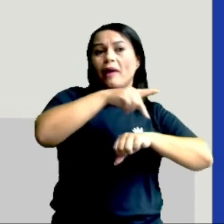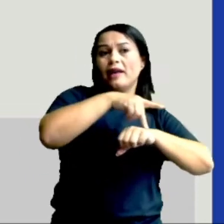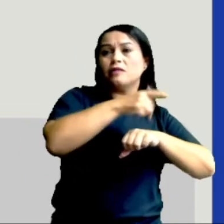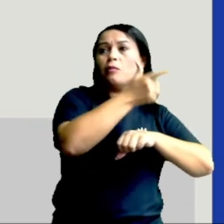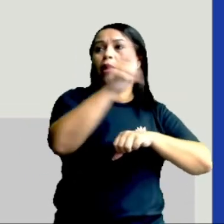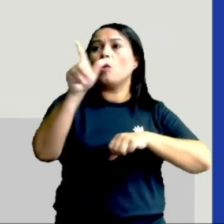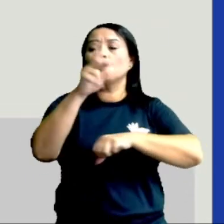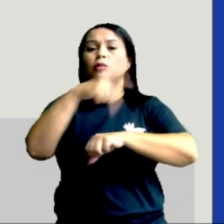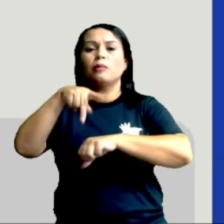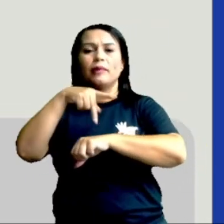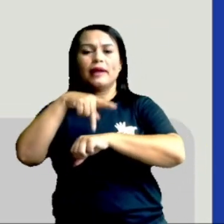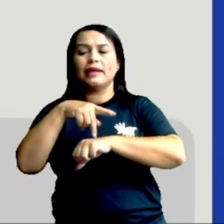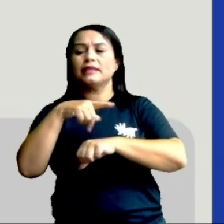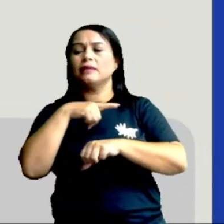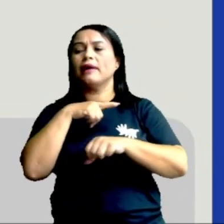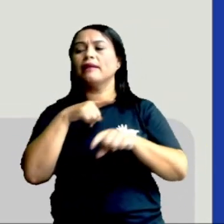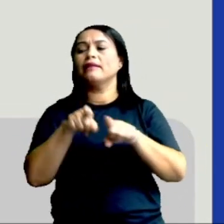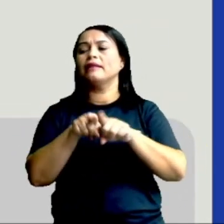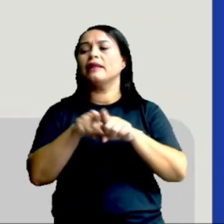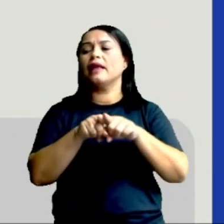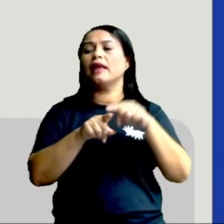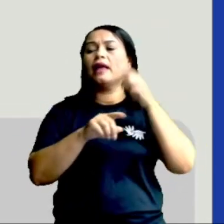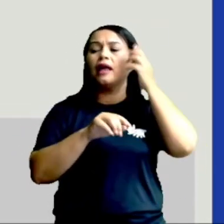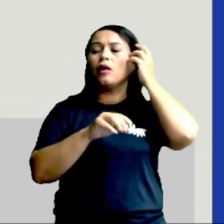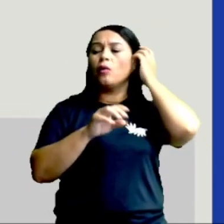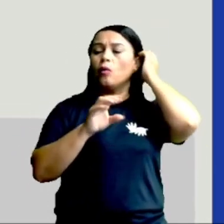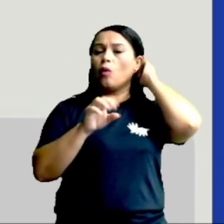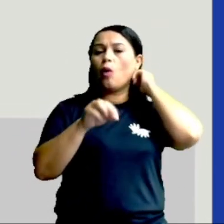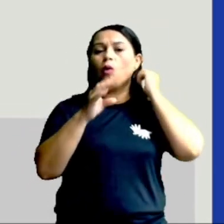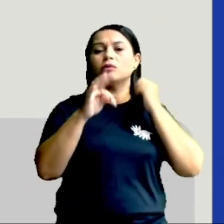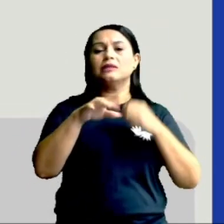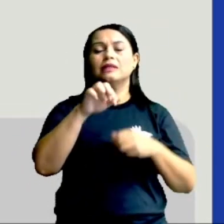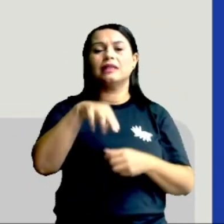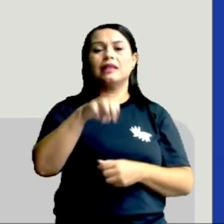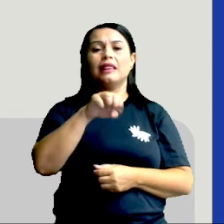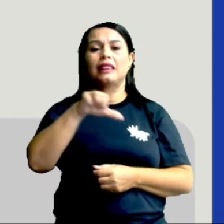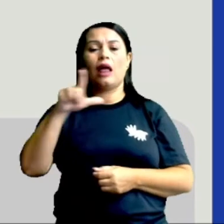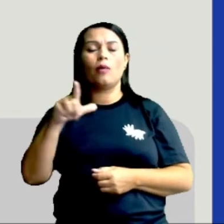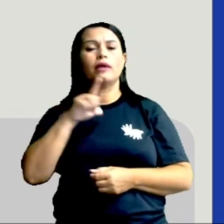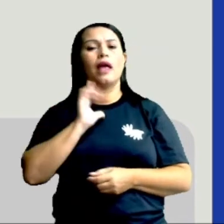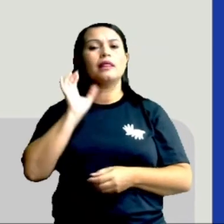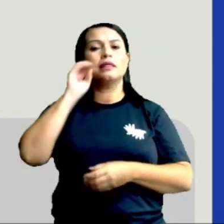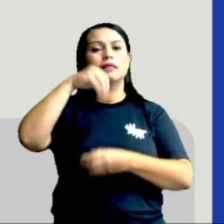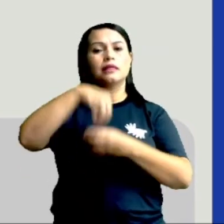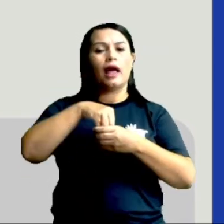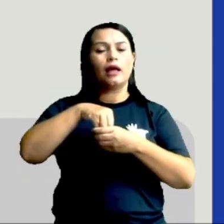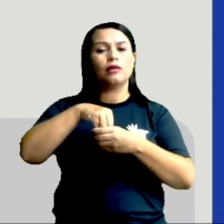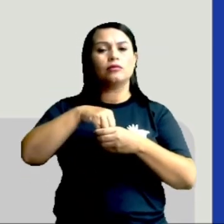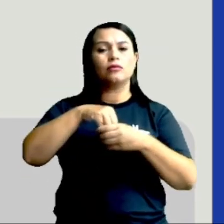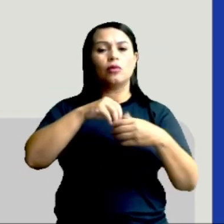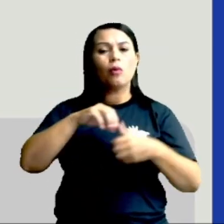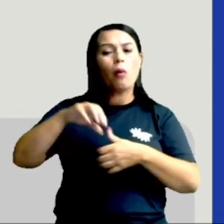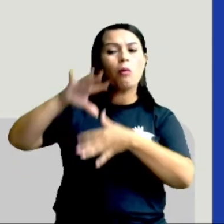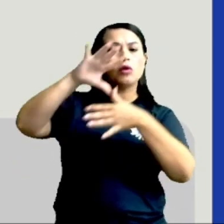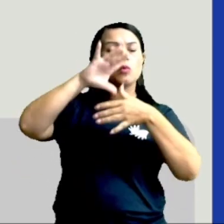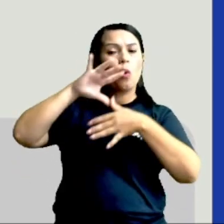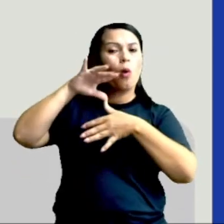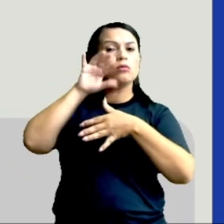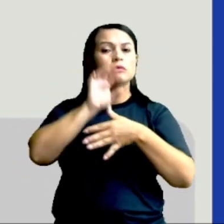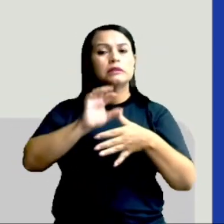A intracontinentais, tá? Quando é dentro do mesmo continente, e a